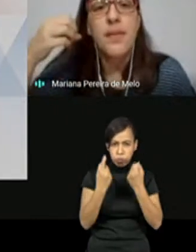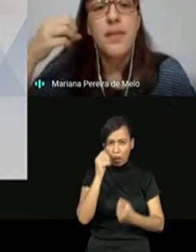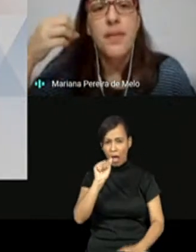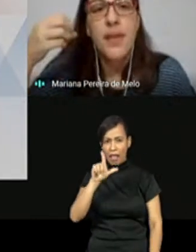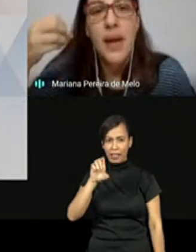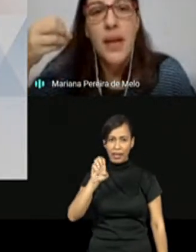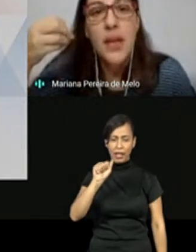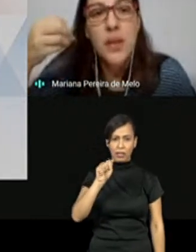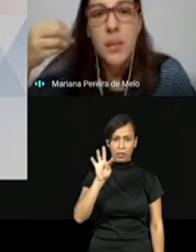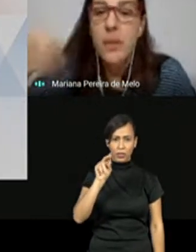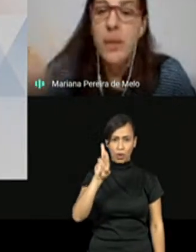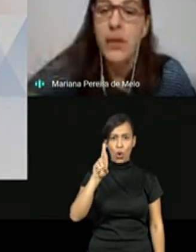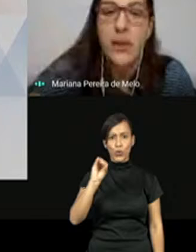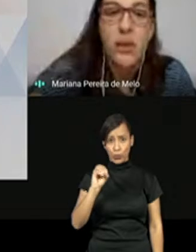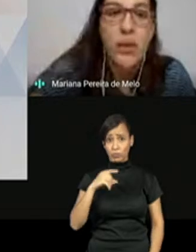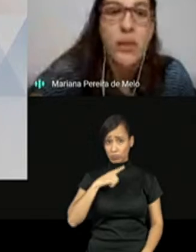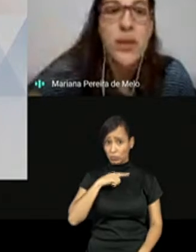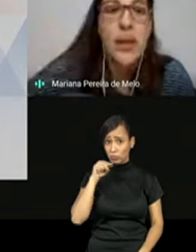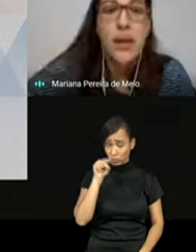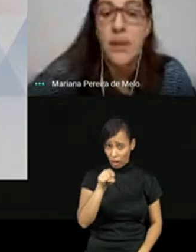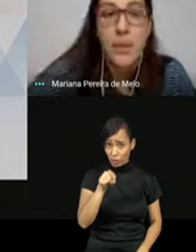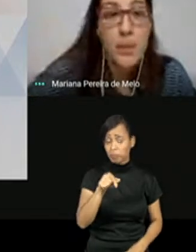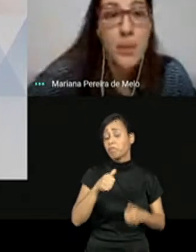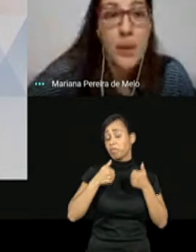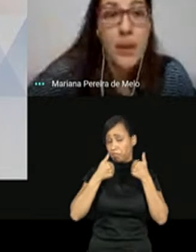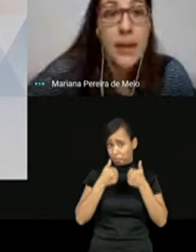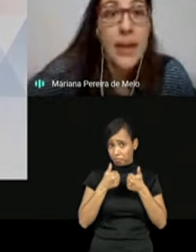você faz um experimento aleatório,